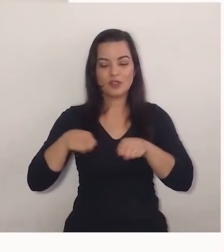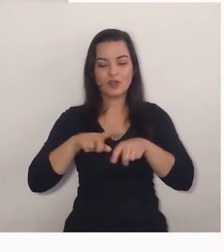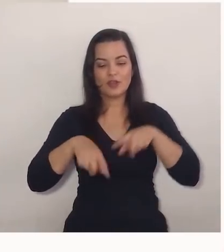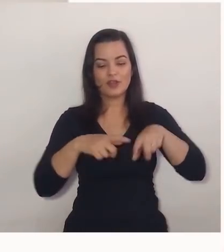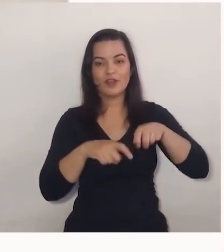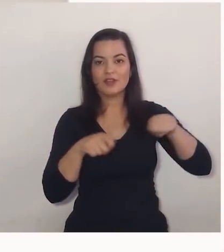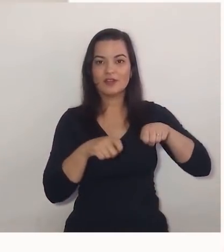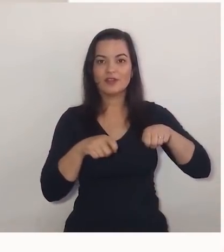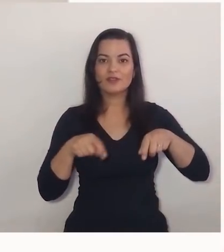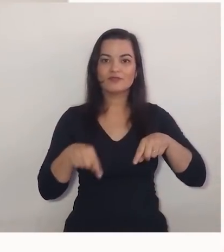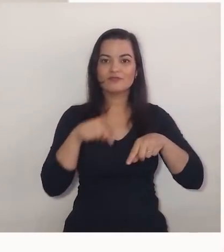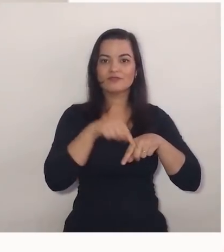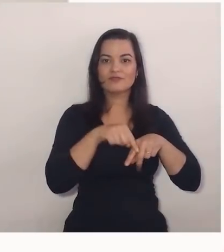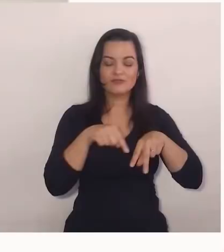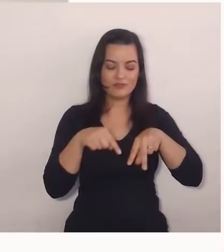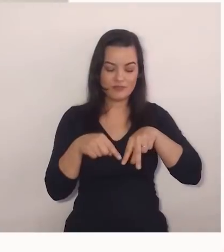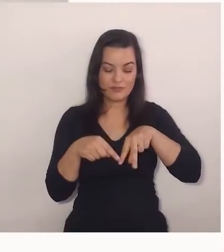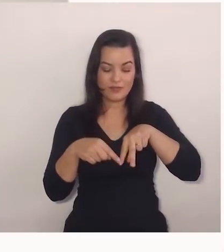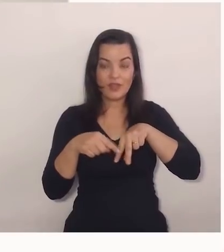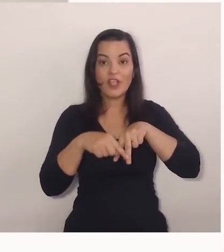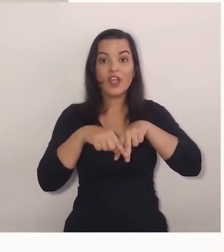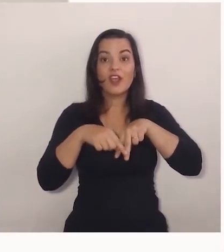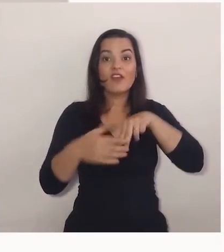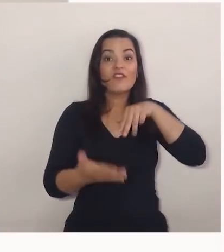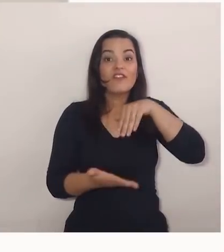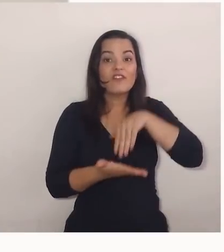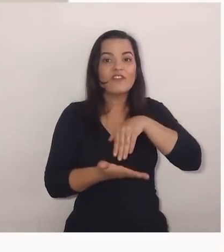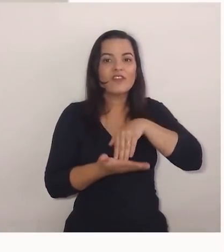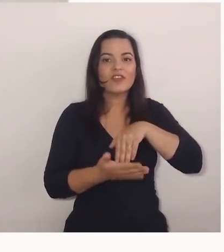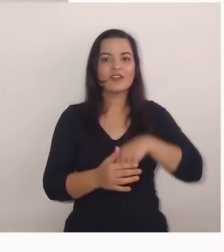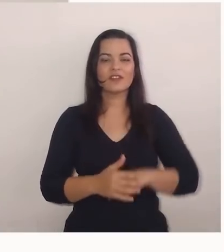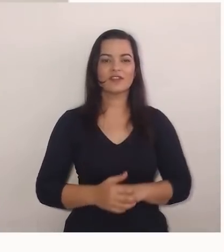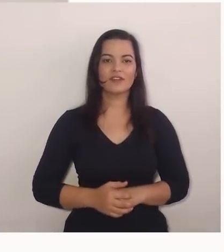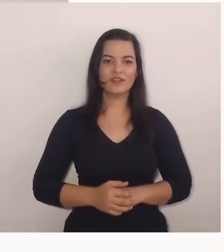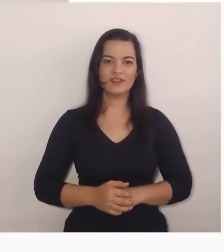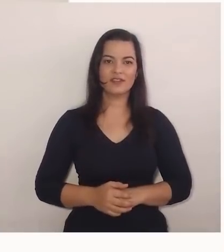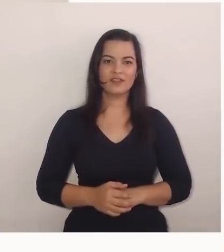de baixo, um em cada finalzinho do retalho.